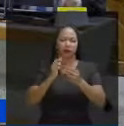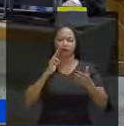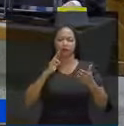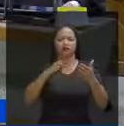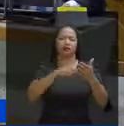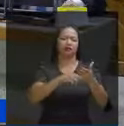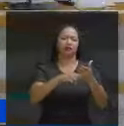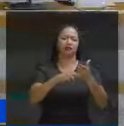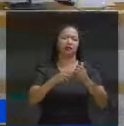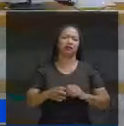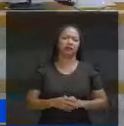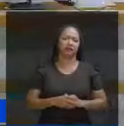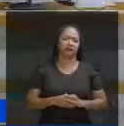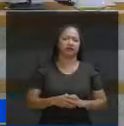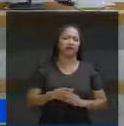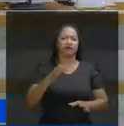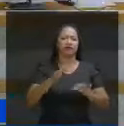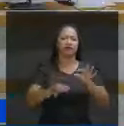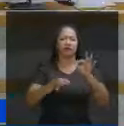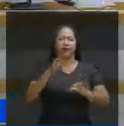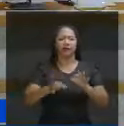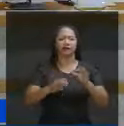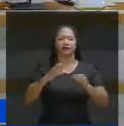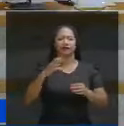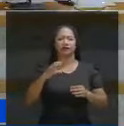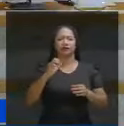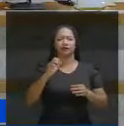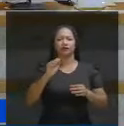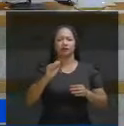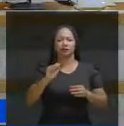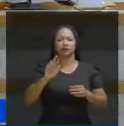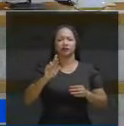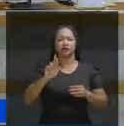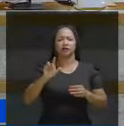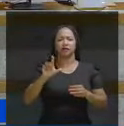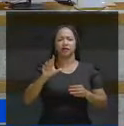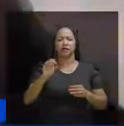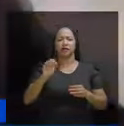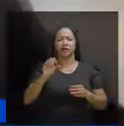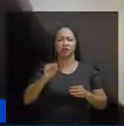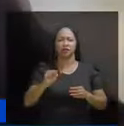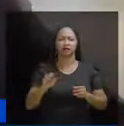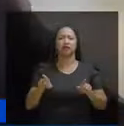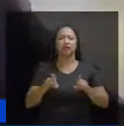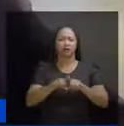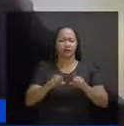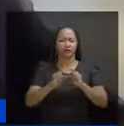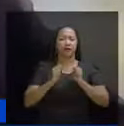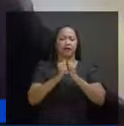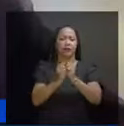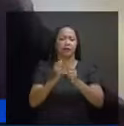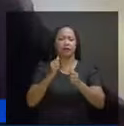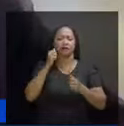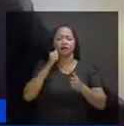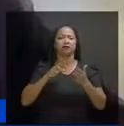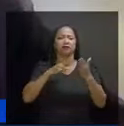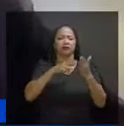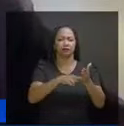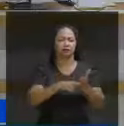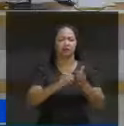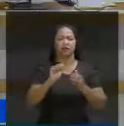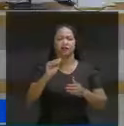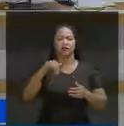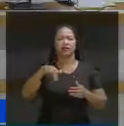relatora. É, juiz Carlos Torque. Toco na parte central da mesa. Eu também acompanho a relatora, senhor presidente. Juiz